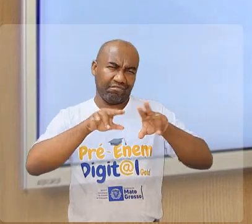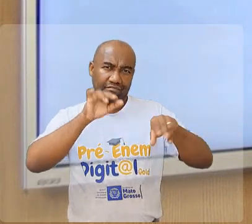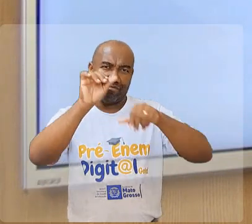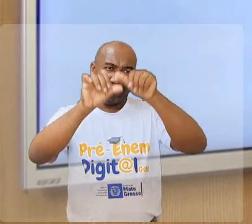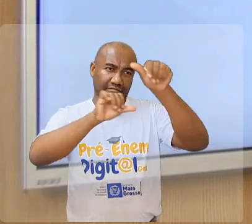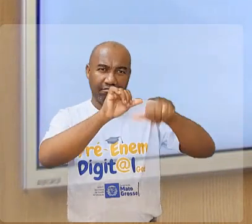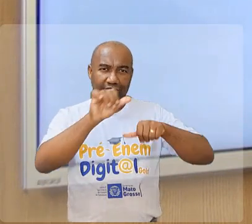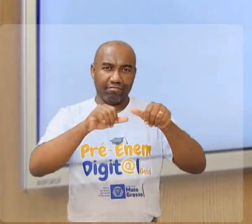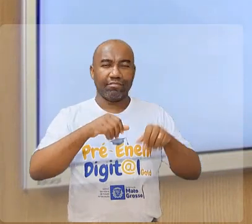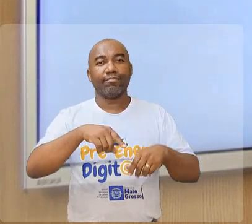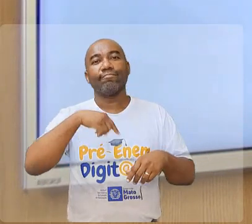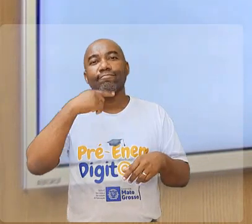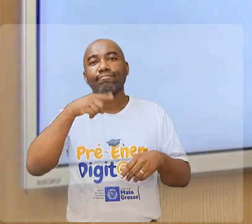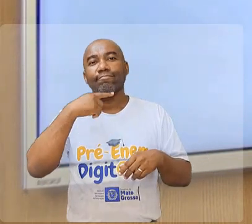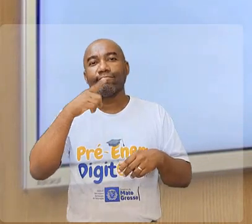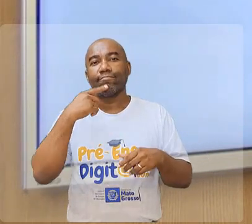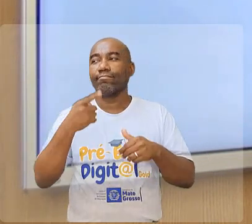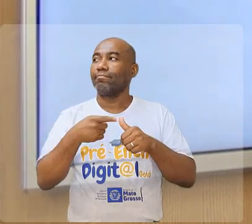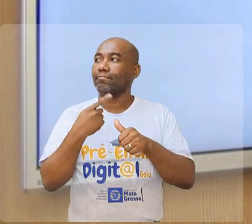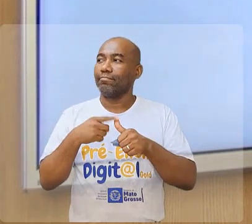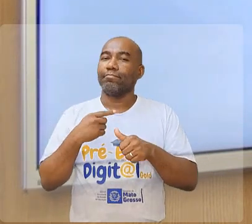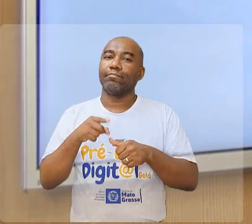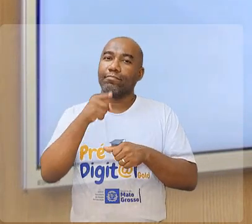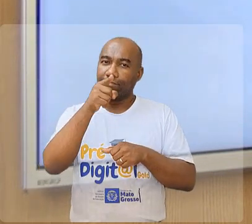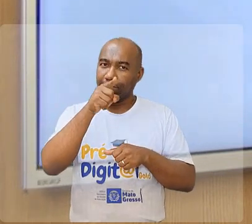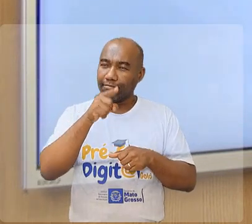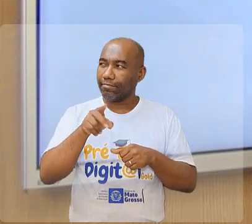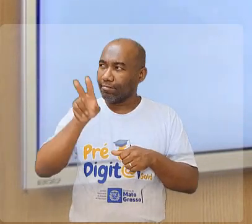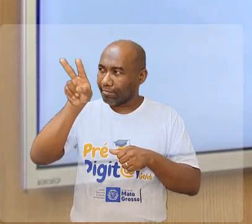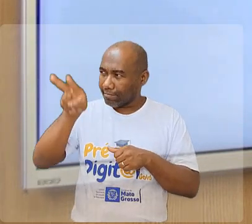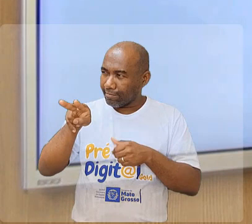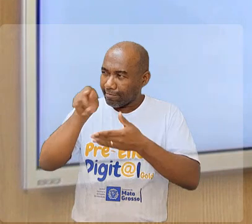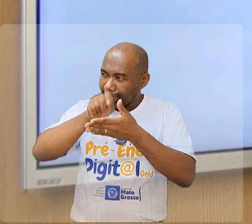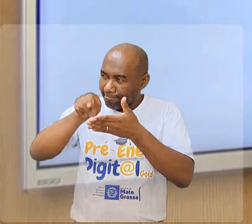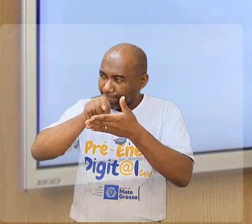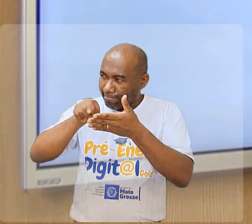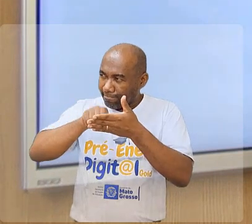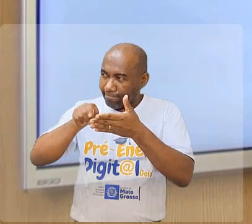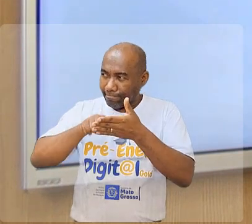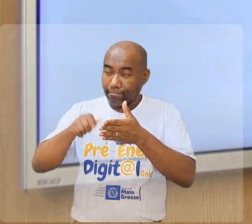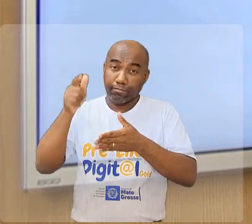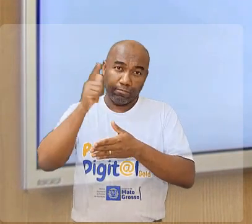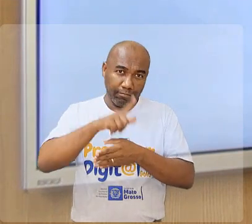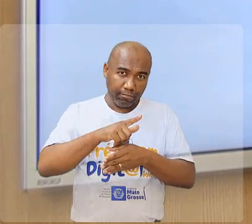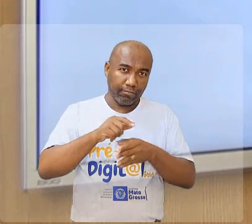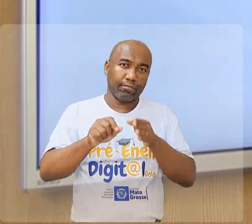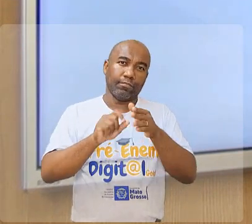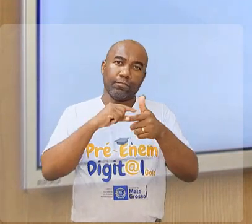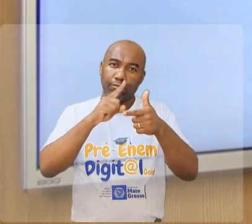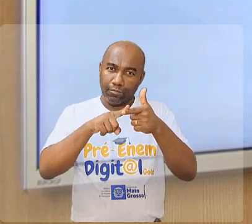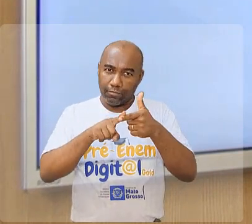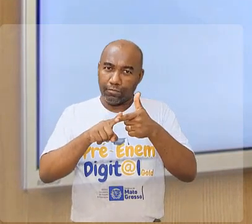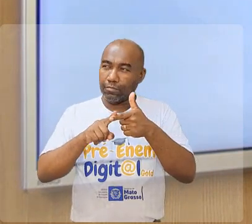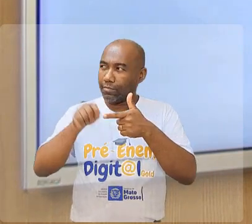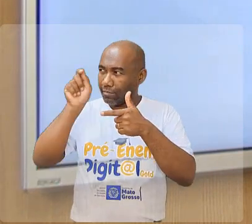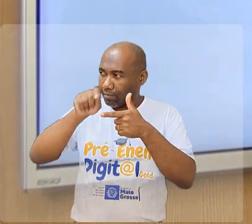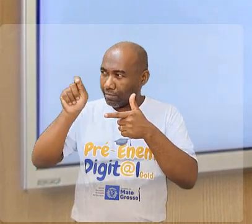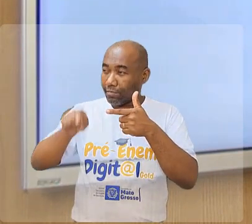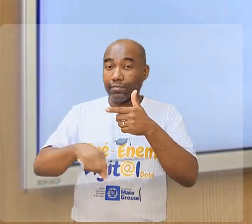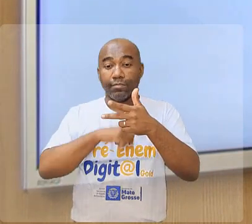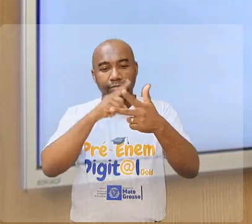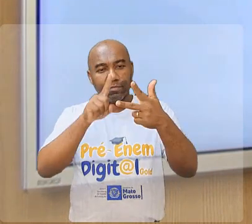primeira vez você não consegue você vai ter que olhar é conseguir fazer na segunda vez mastiga não